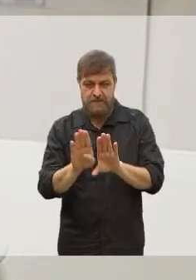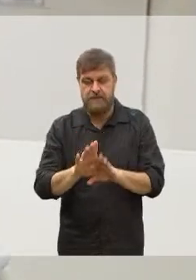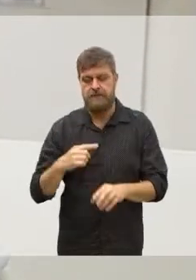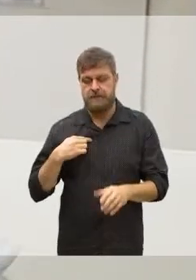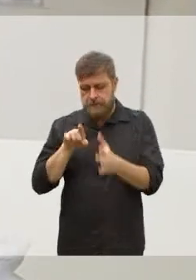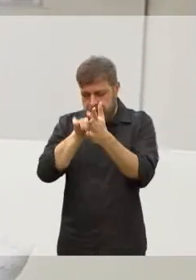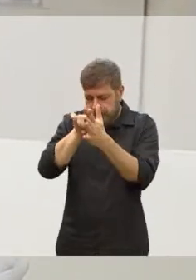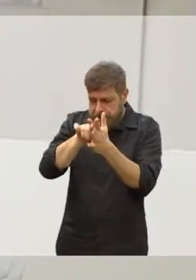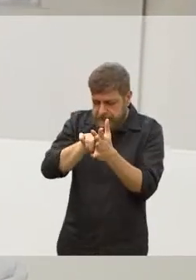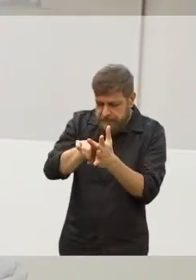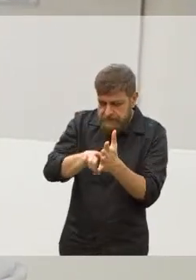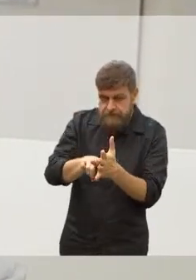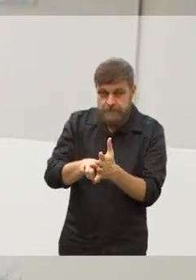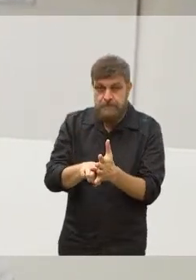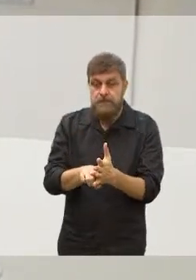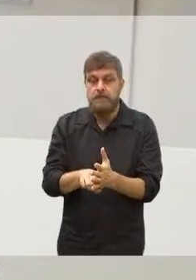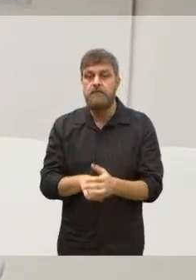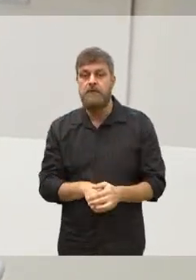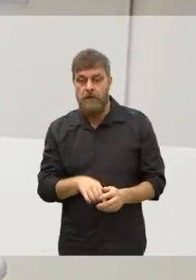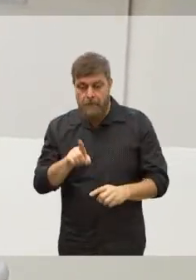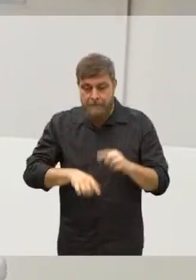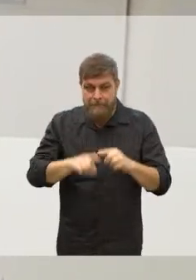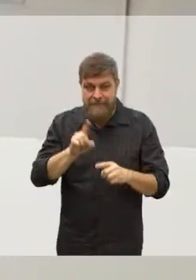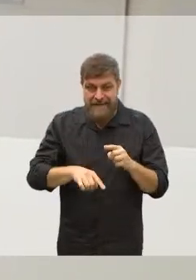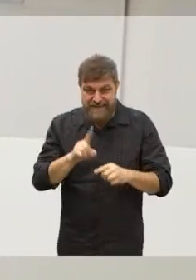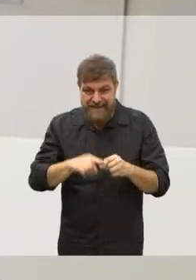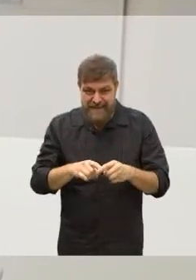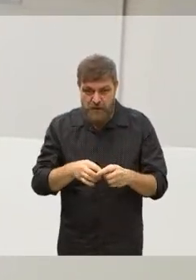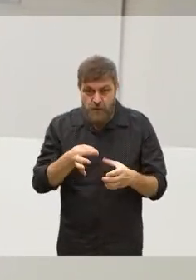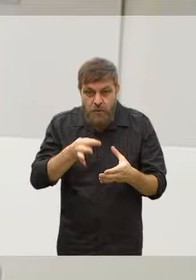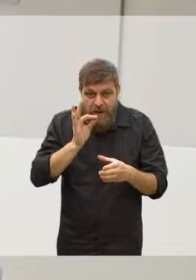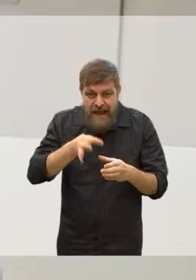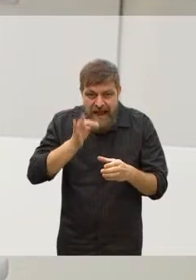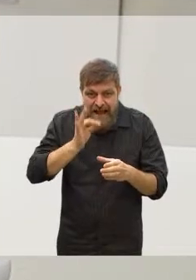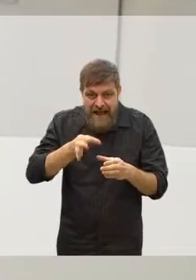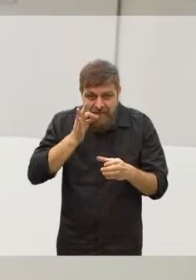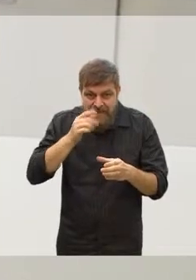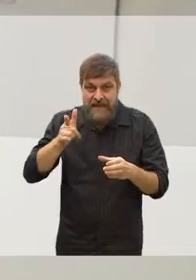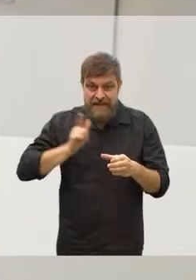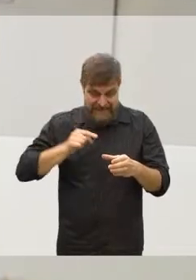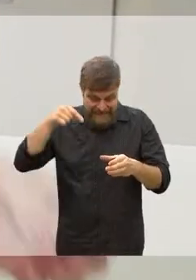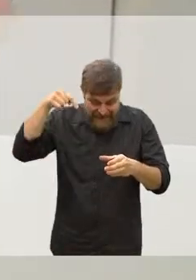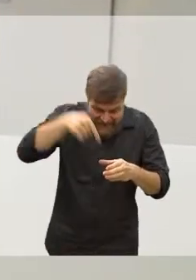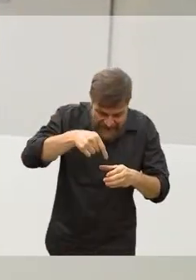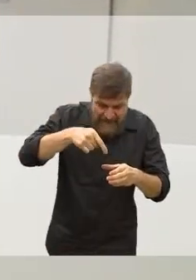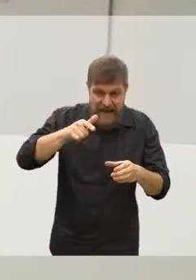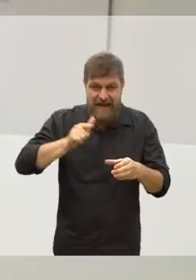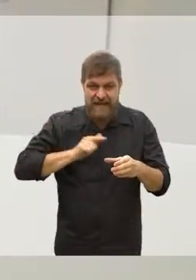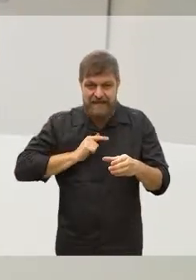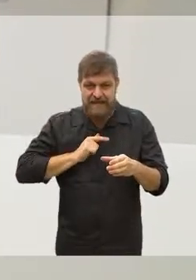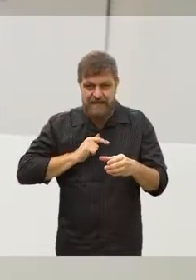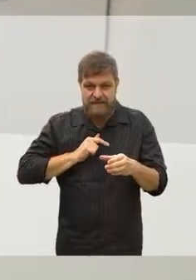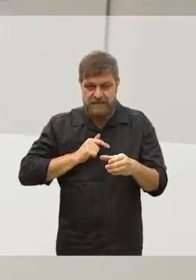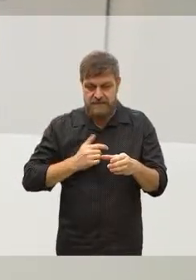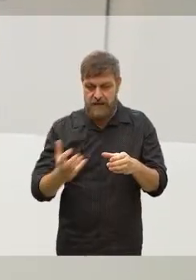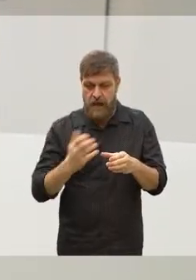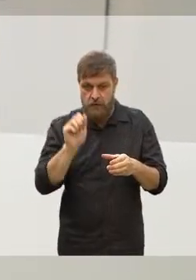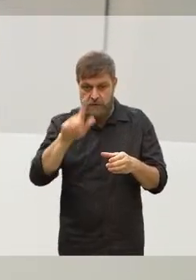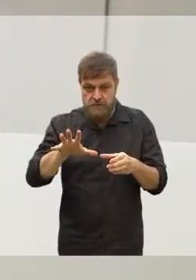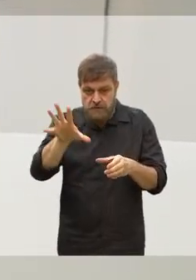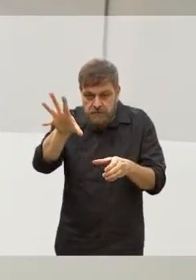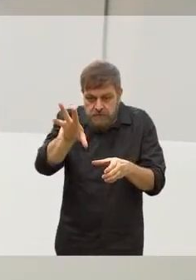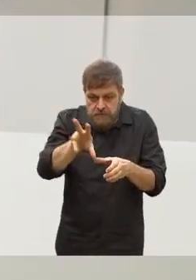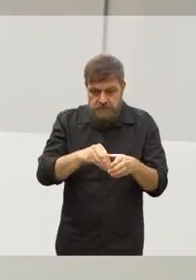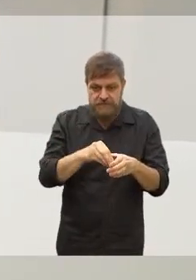eles pesquisaram que no café tem uma substância melanoidina, que ela absorve essa luz azul